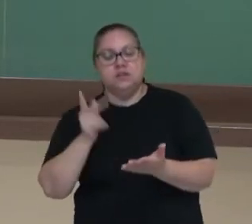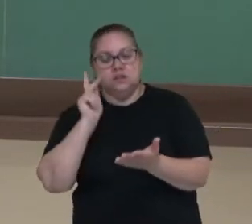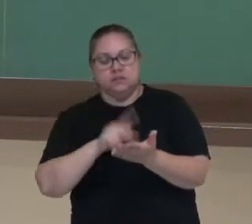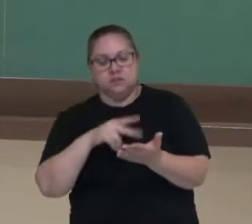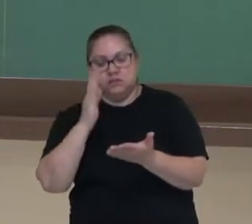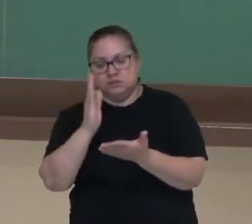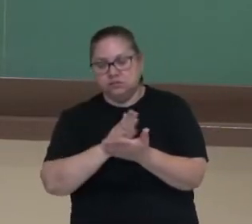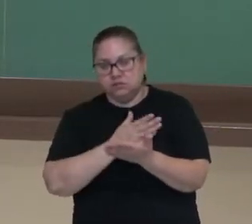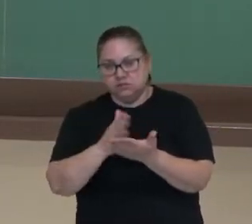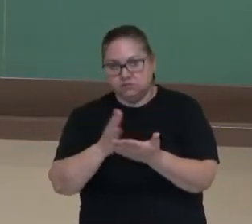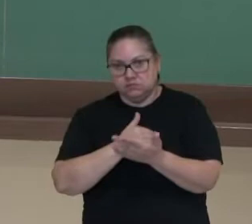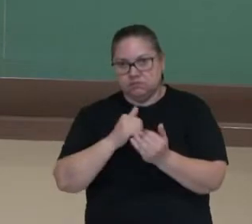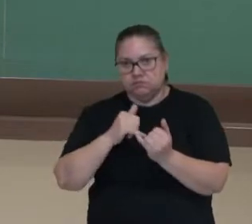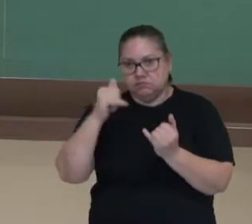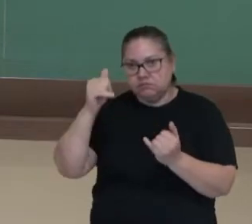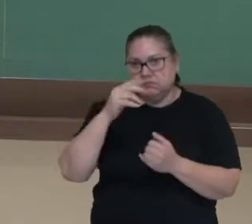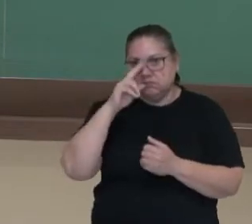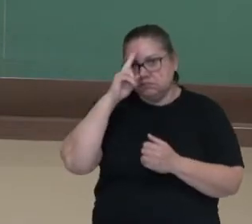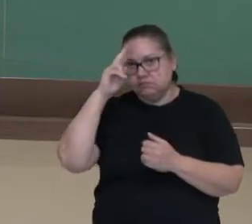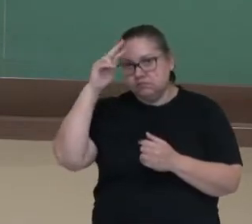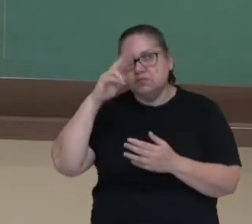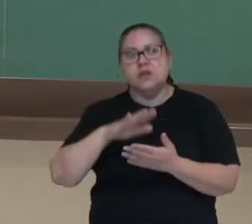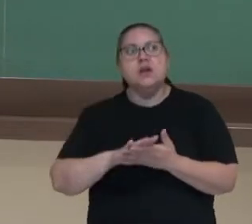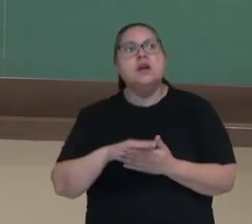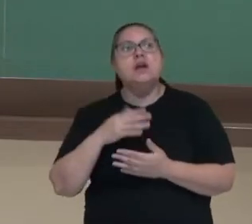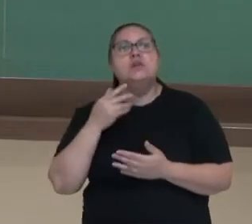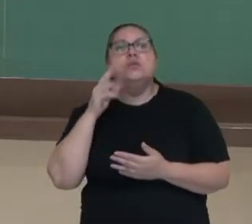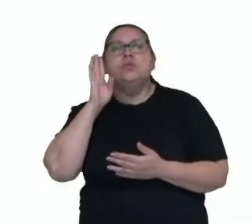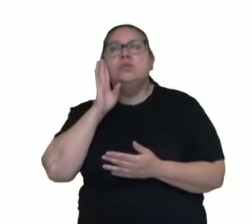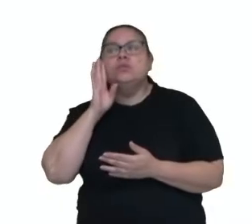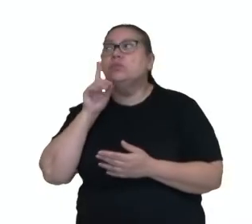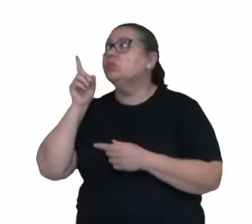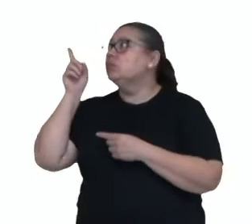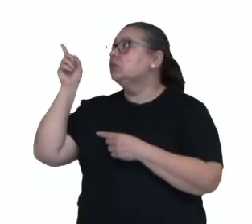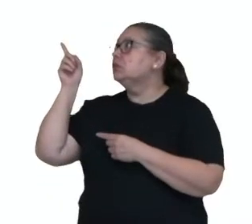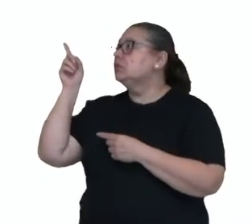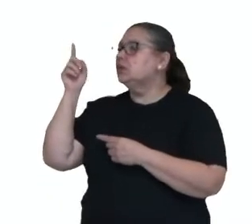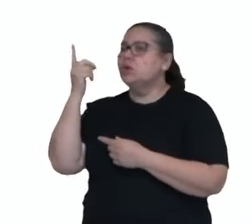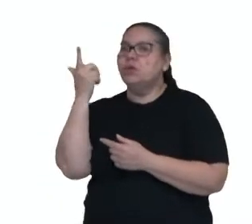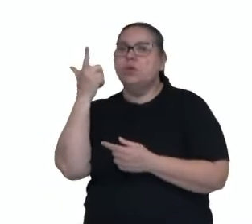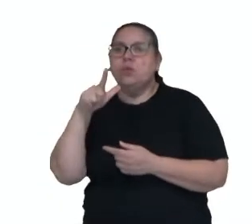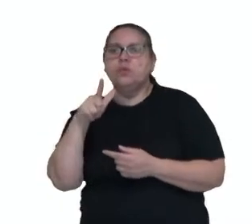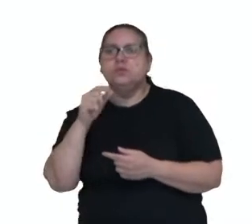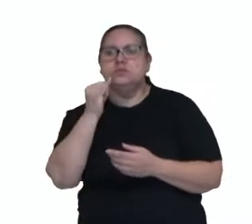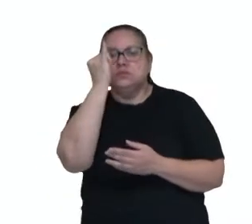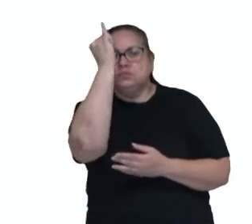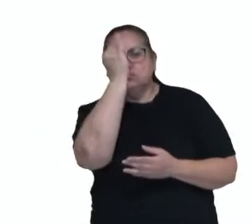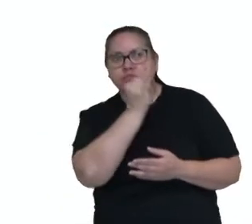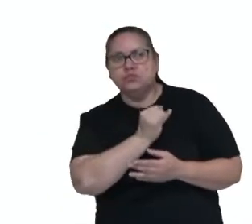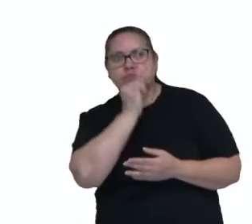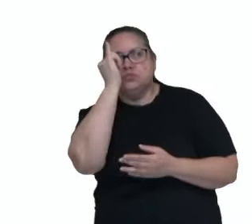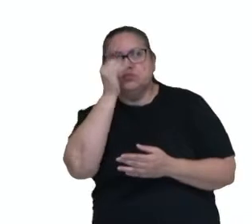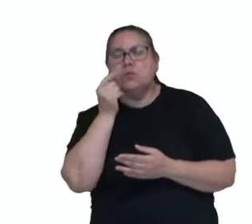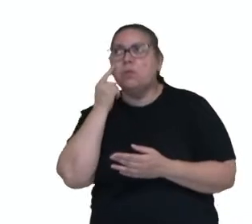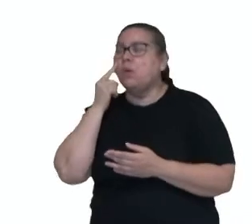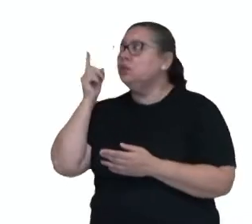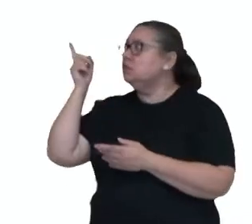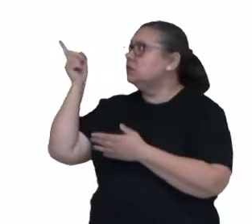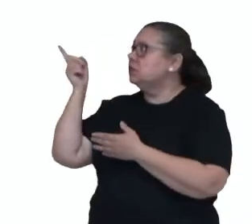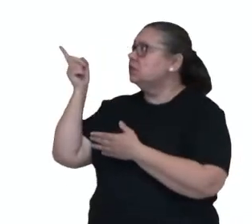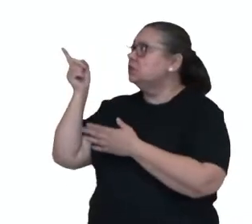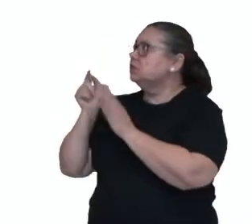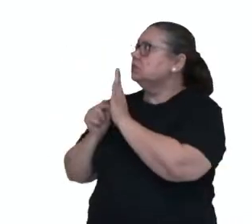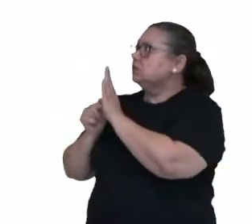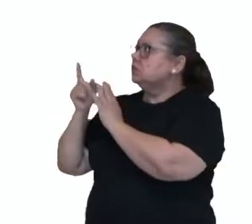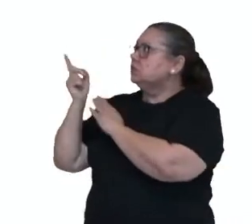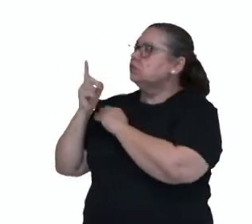divisão dessa linha imaginária. Mais uma curiosidade, há outras linhas de tratados de Tordesilhas aí, o que mostra